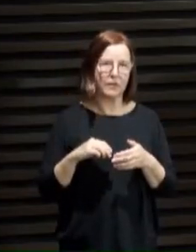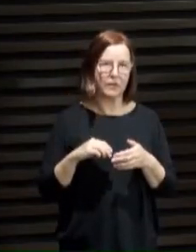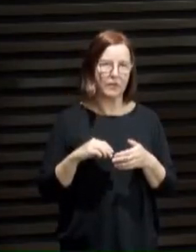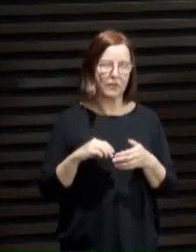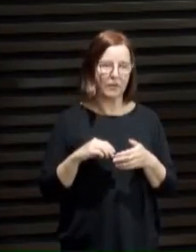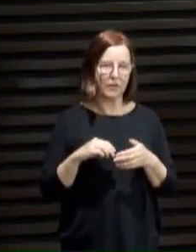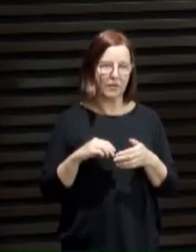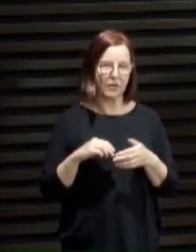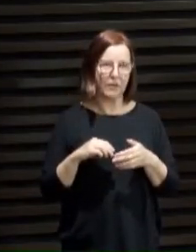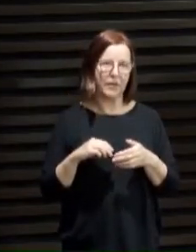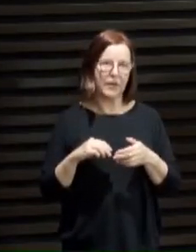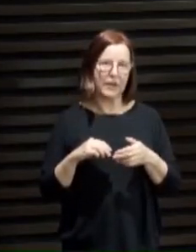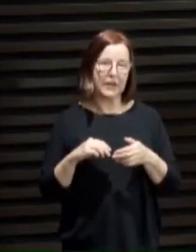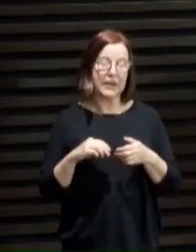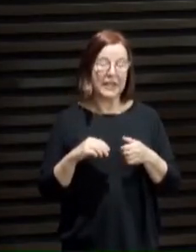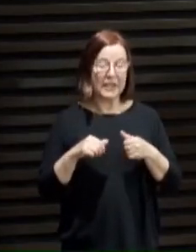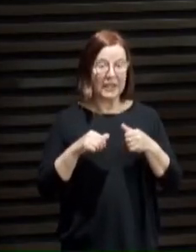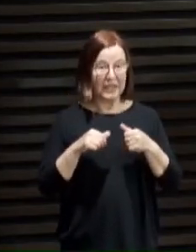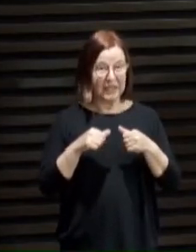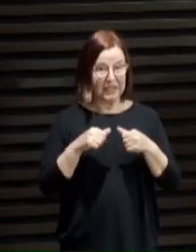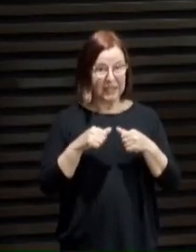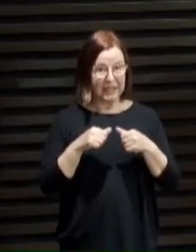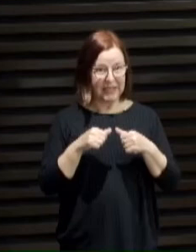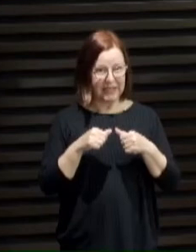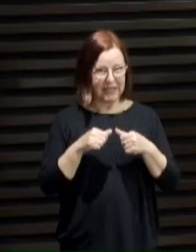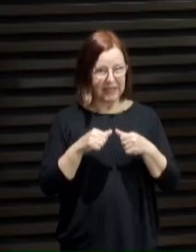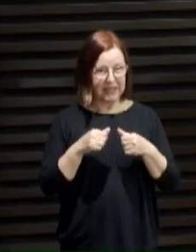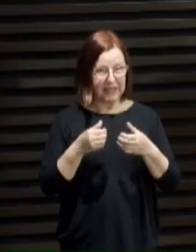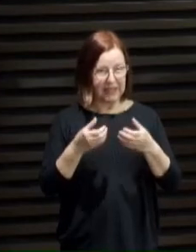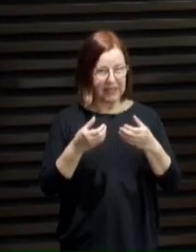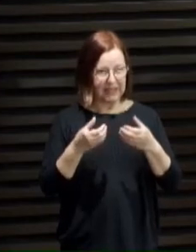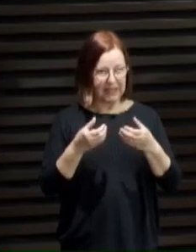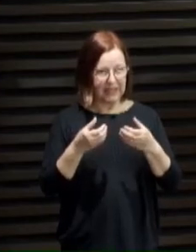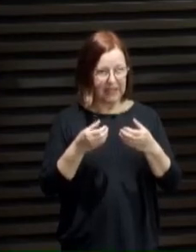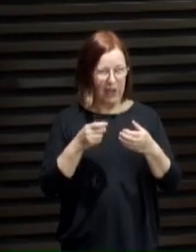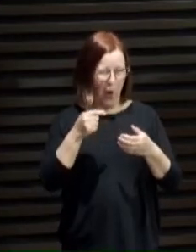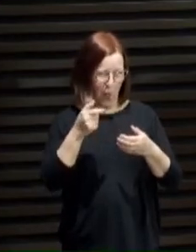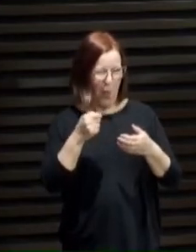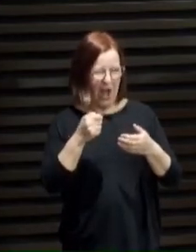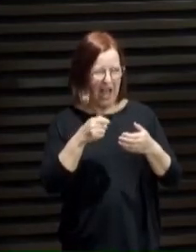Deus. Satanás chega às vias de tentar o próprio Deus.